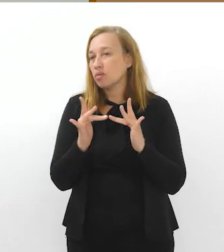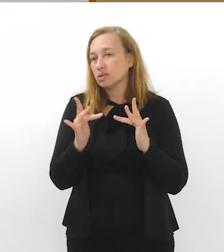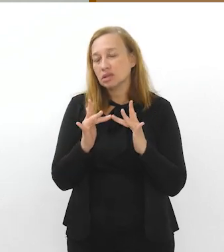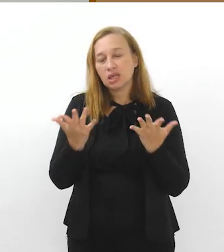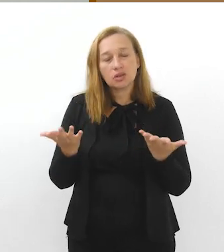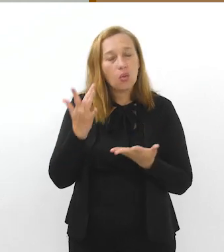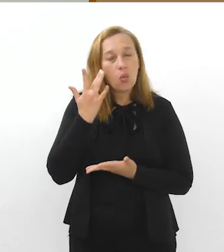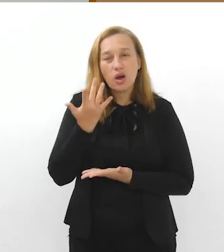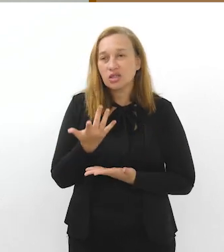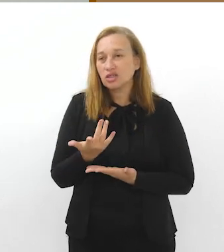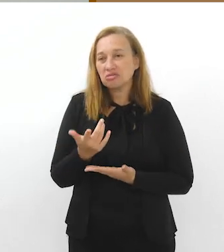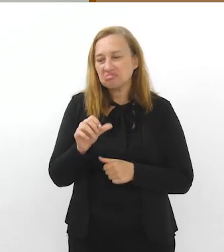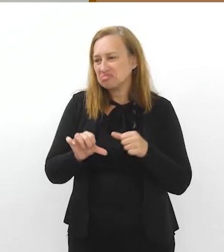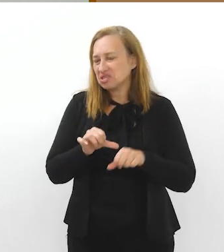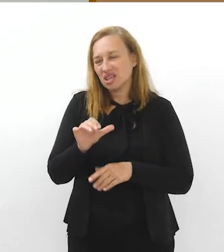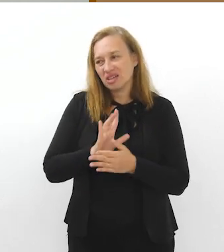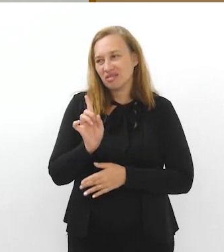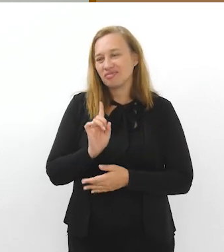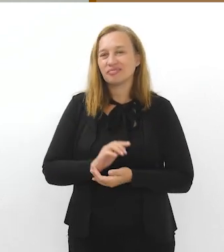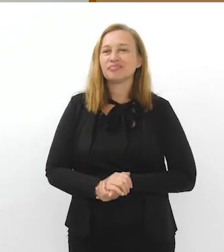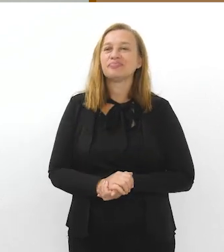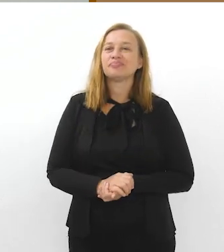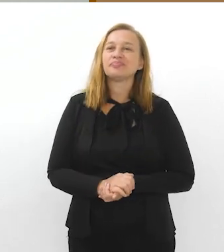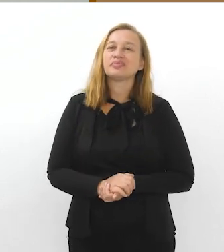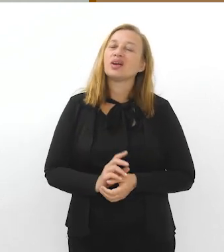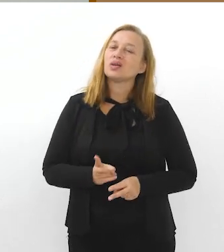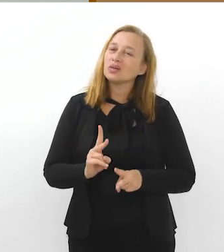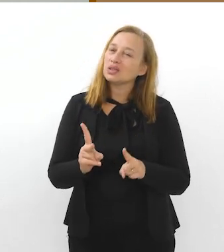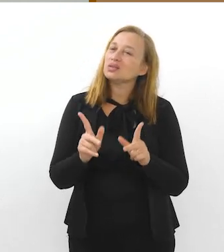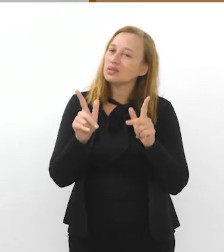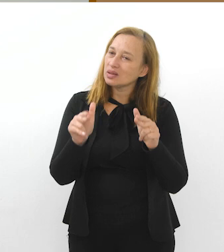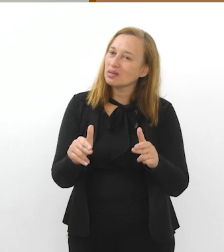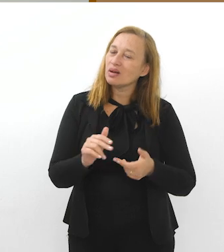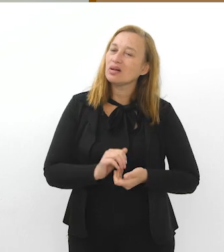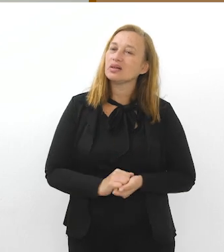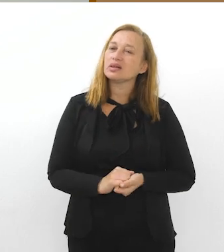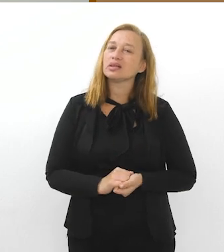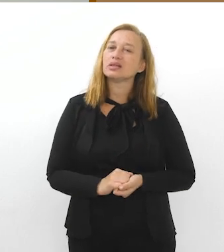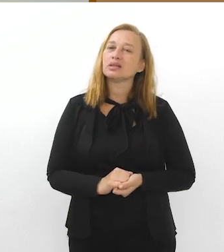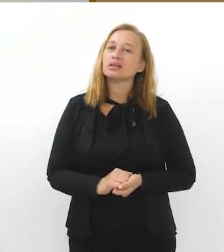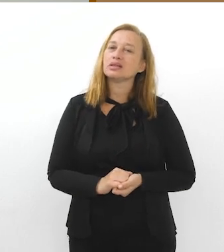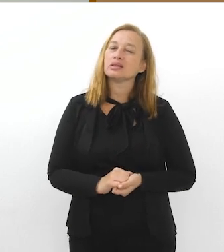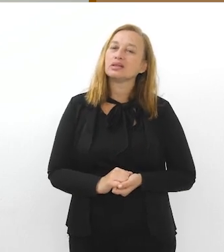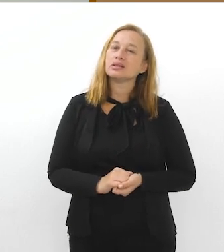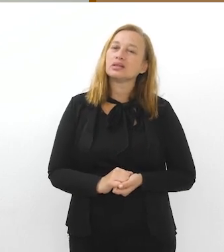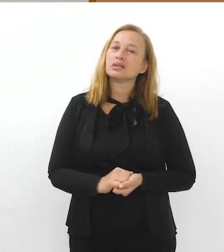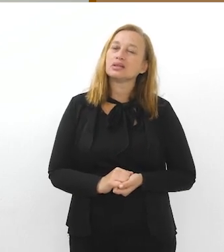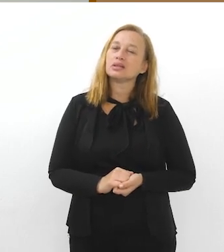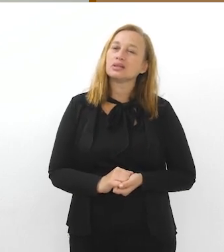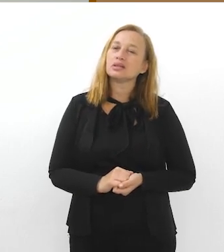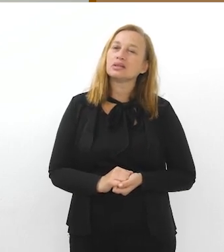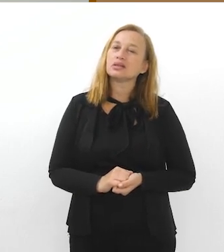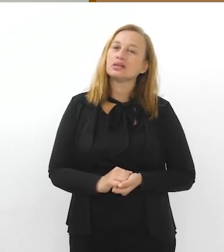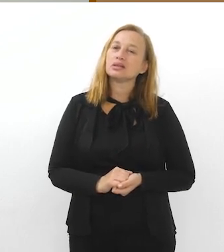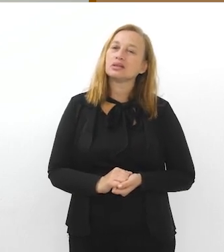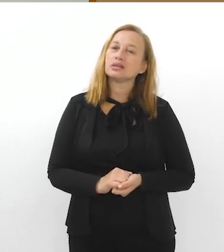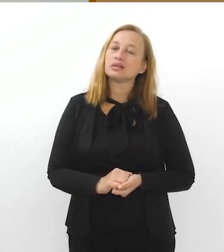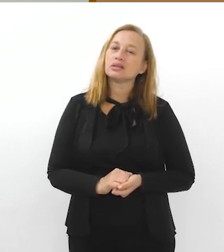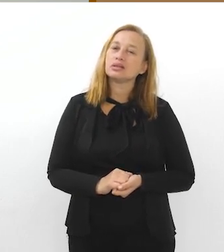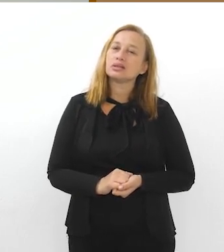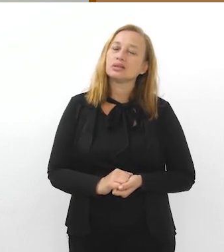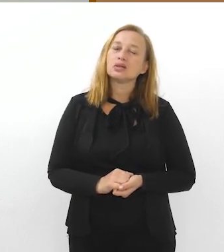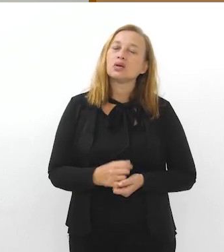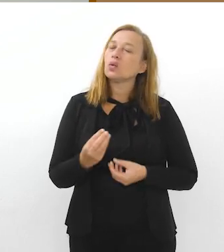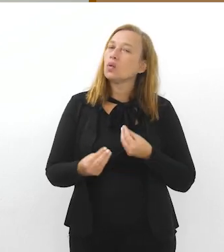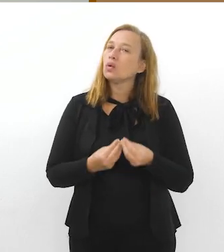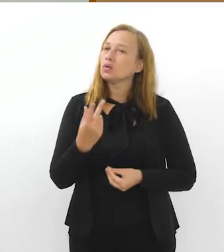íntima também assim, é a mesma, do contato com as pessoas. Eu acho que eu não mudei muito, não. A gente